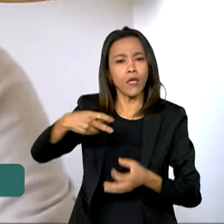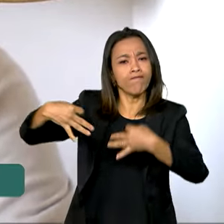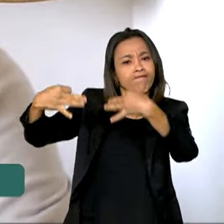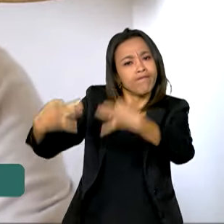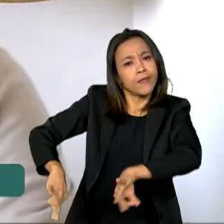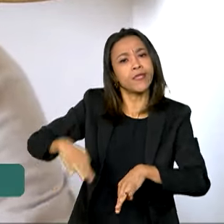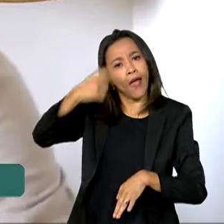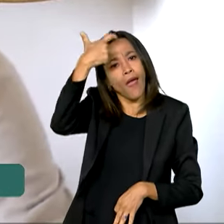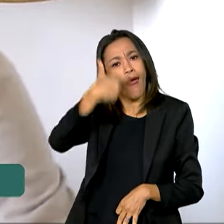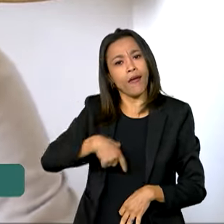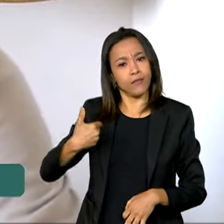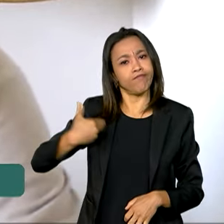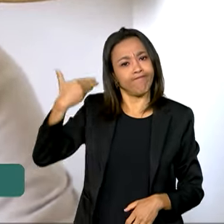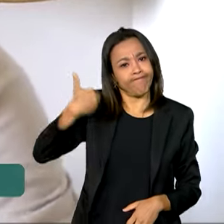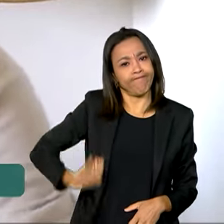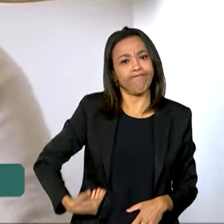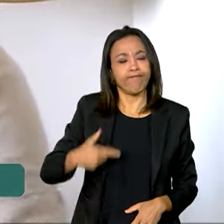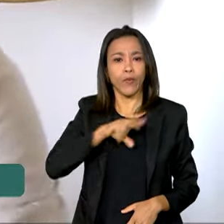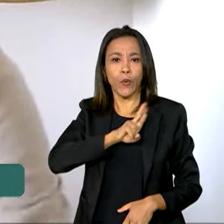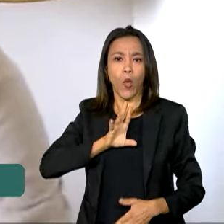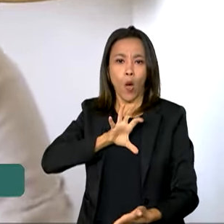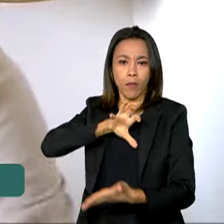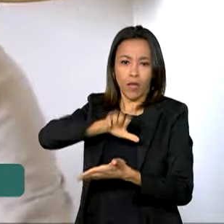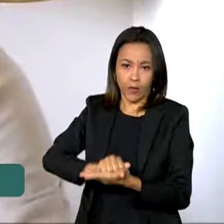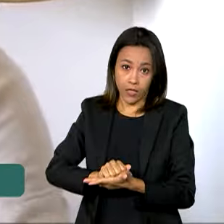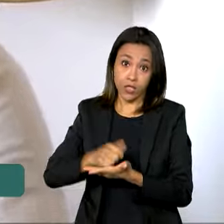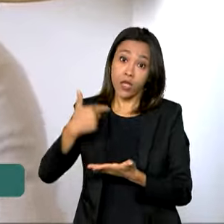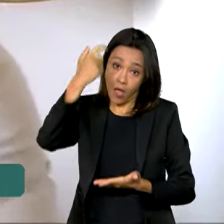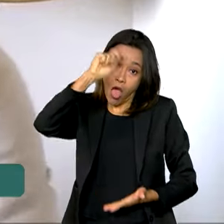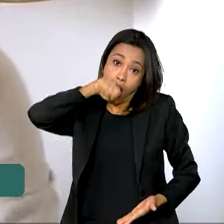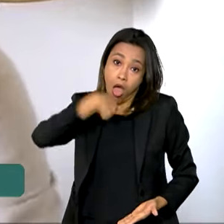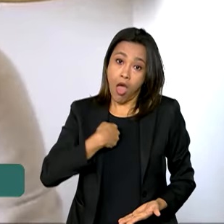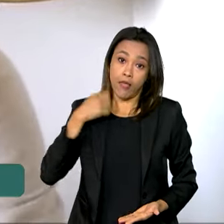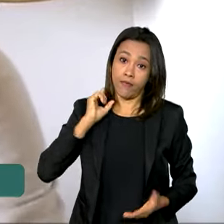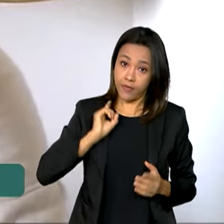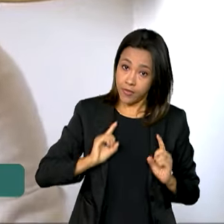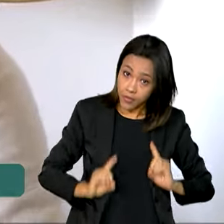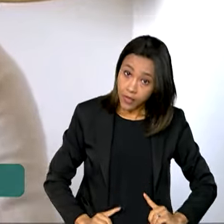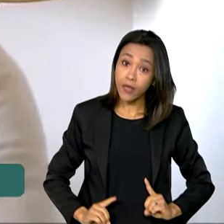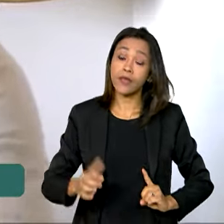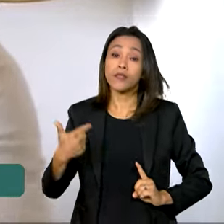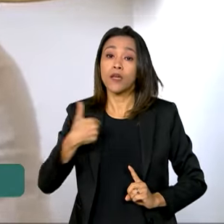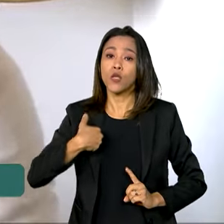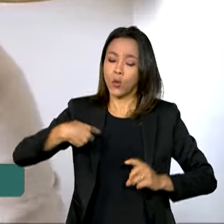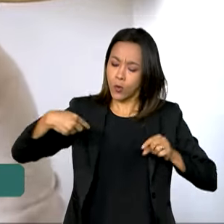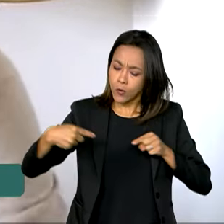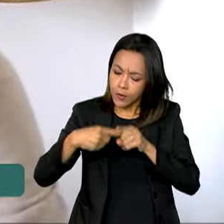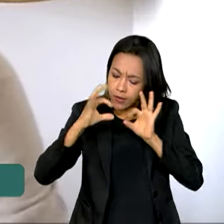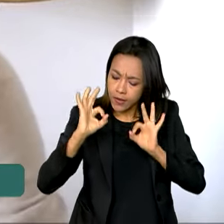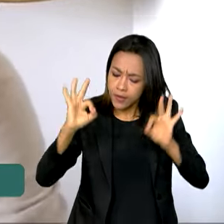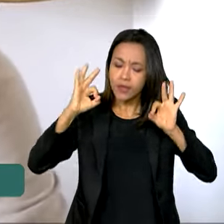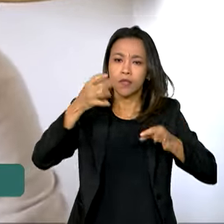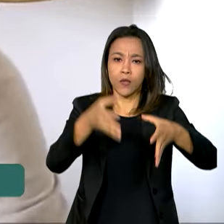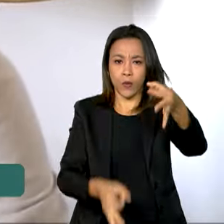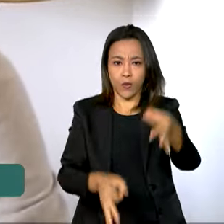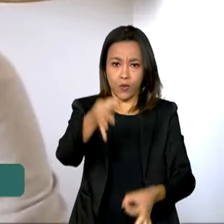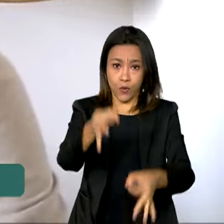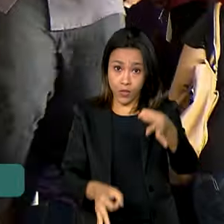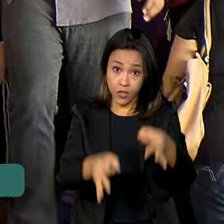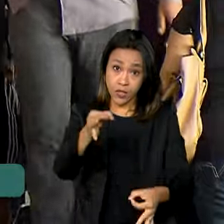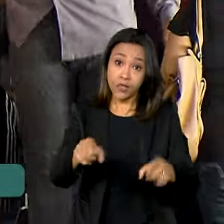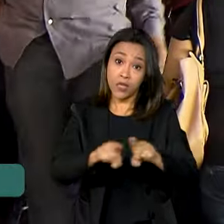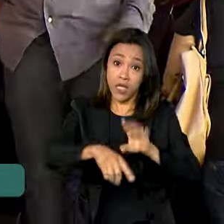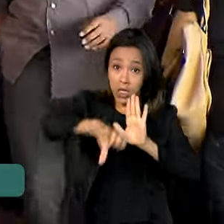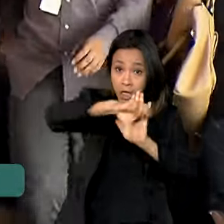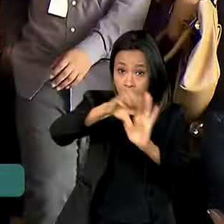que você é uma pessoa inscrita no CadÚnico, que você é uma pessoa com deficiência, que você está quite com a Justiça Eleitoral, que você está quite do ponto de vista